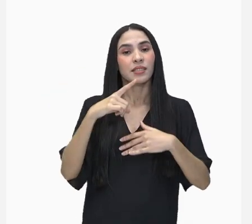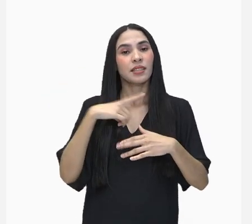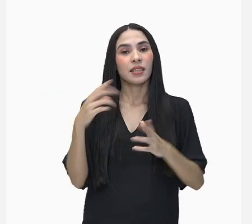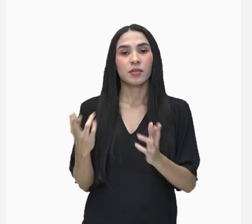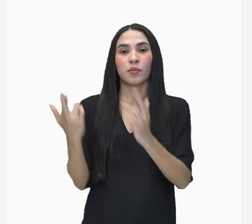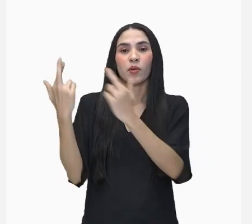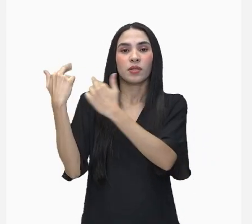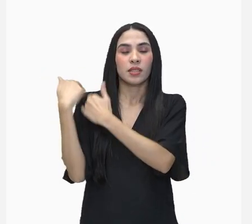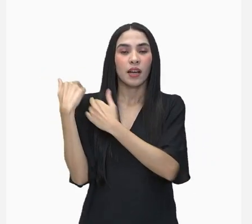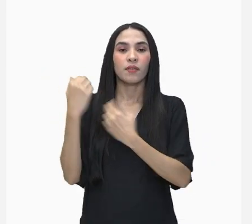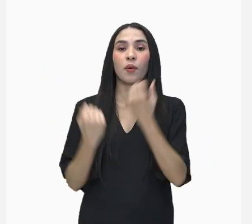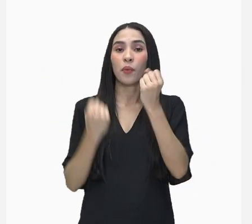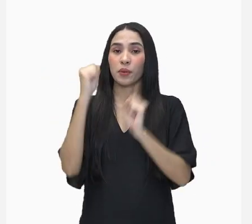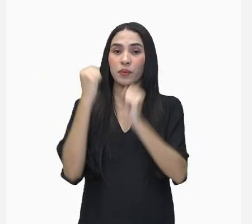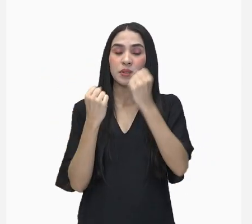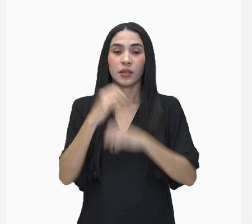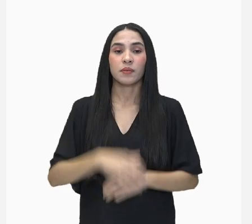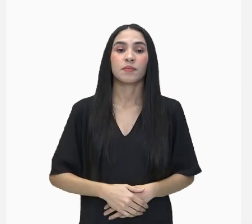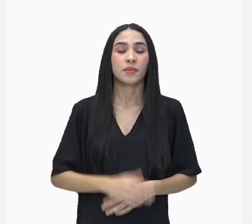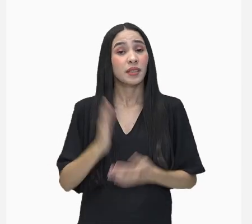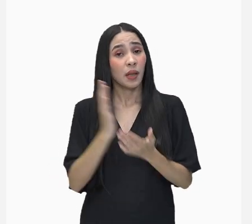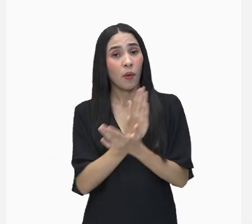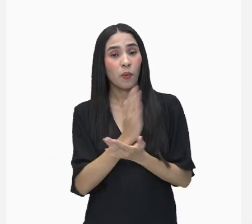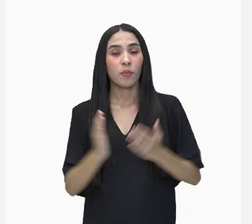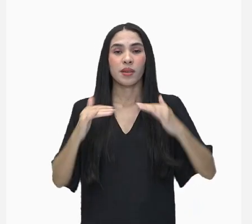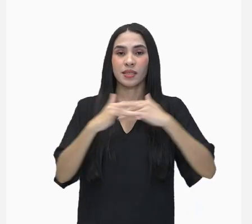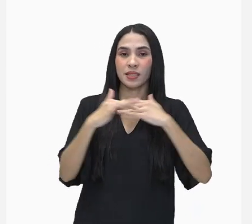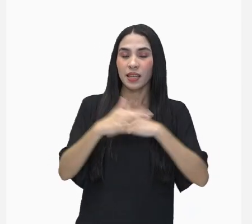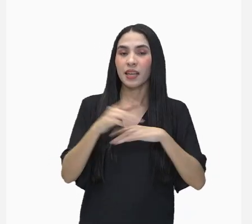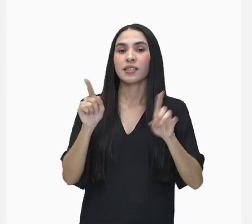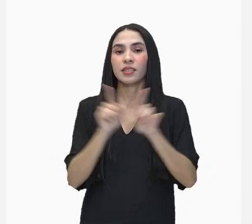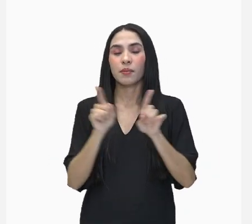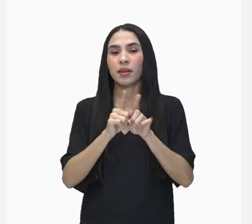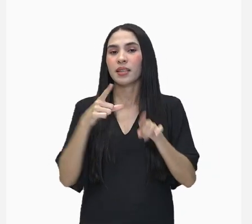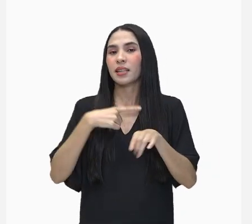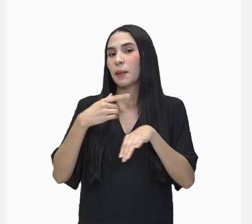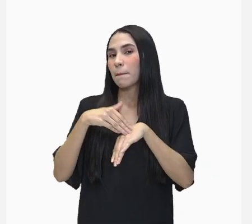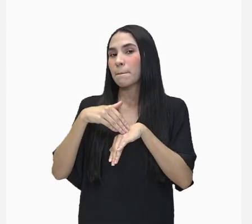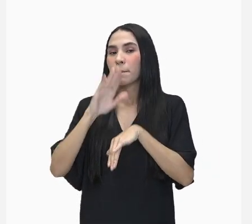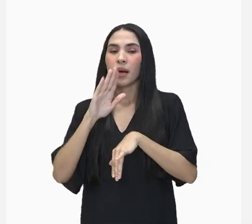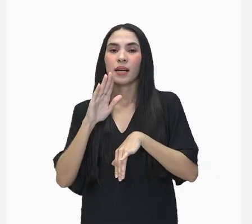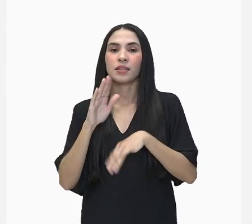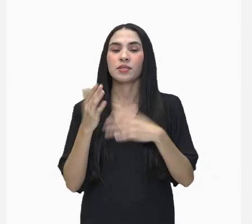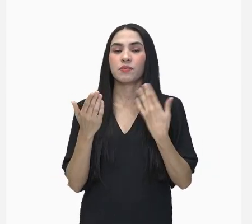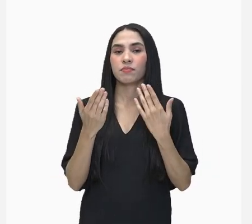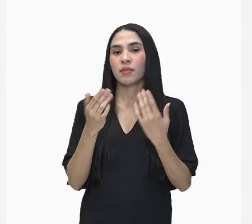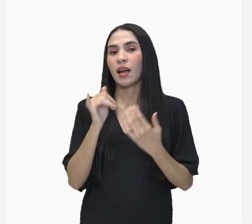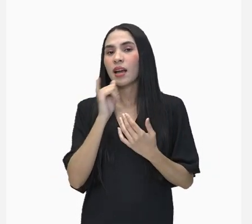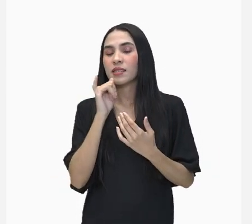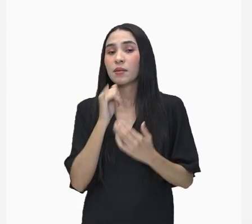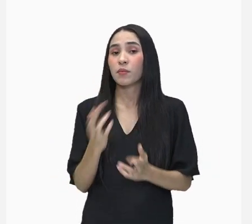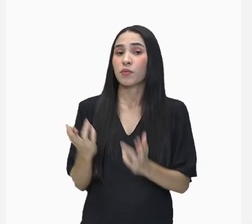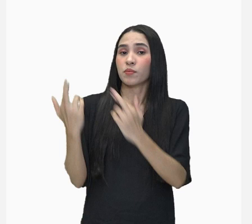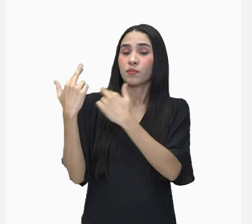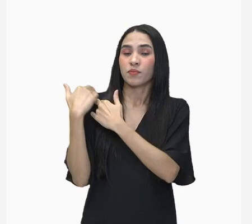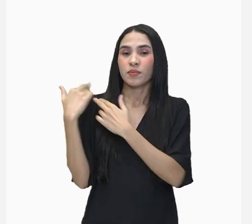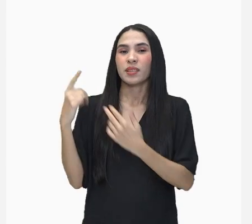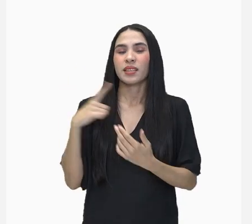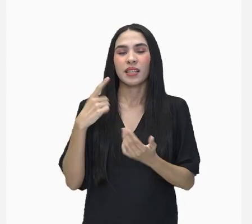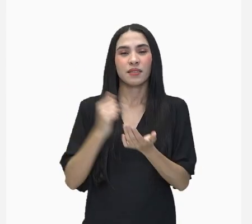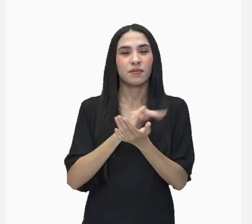função industrial. E algumas cidades, elas desempenham mais de uma função. Elas desempenham uma ampla gama